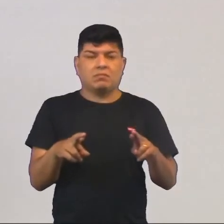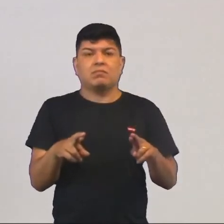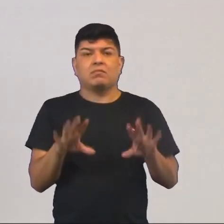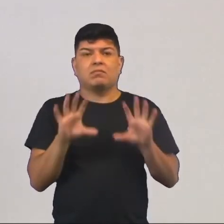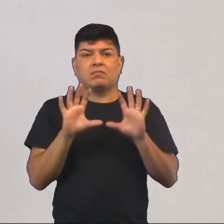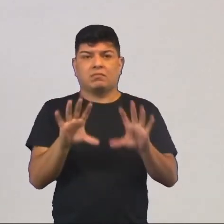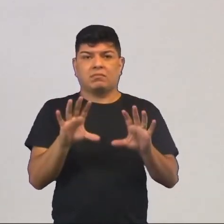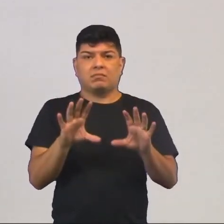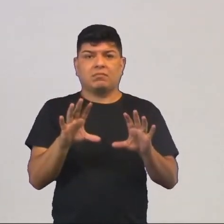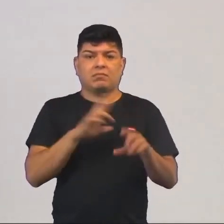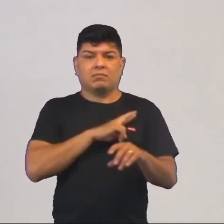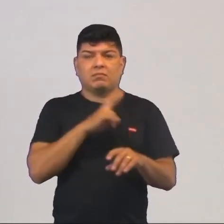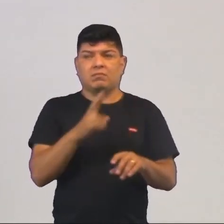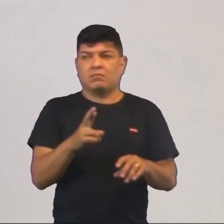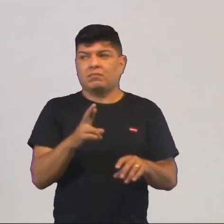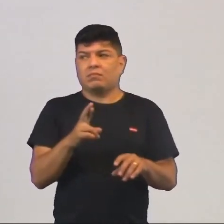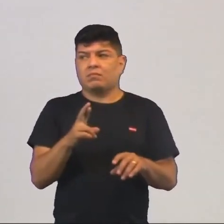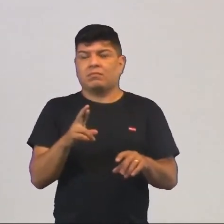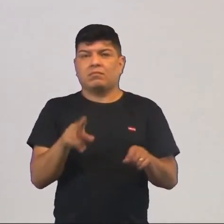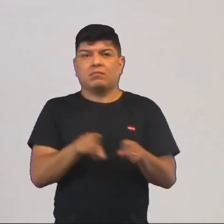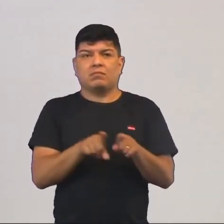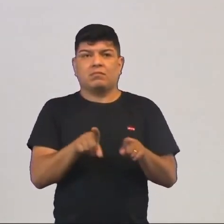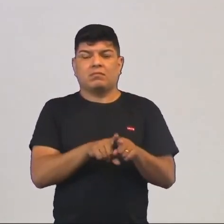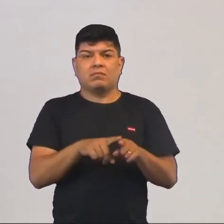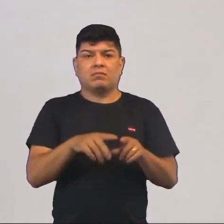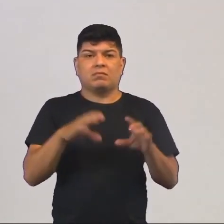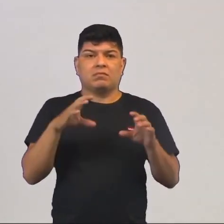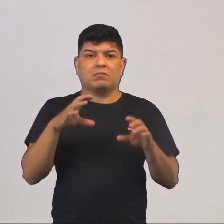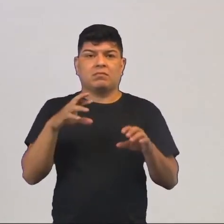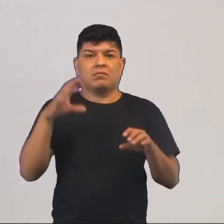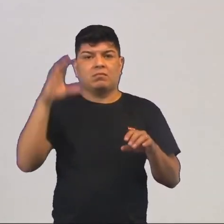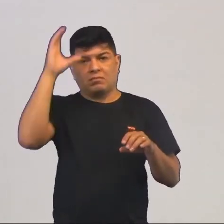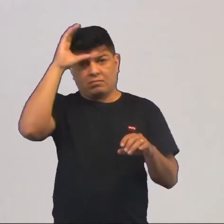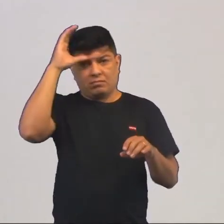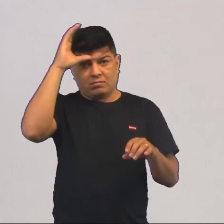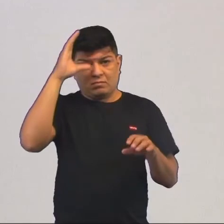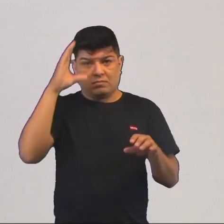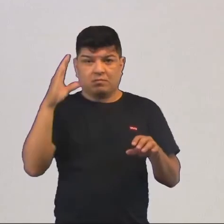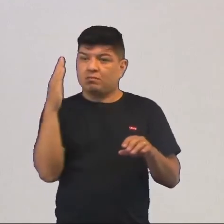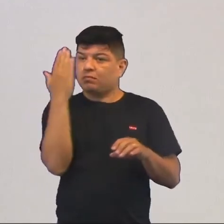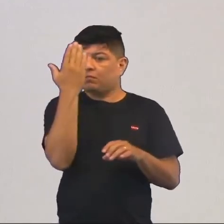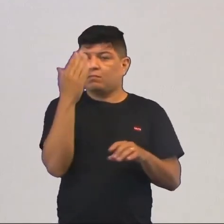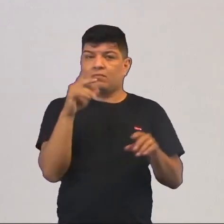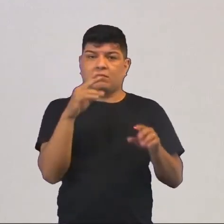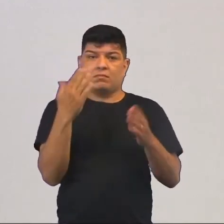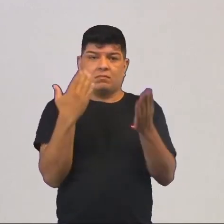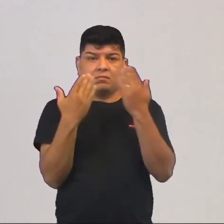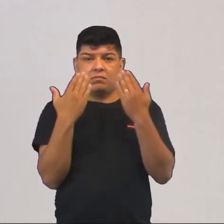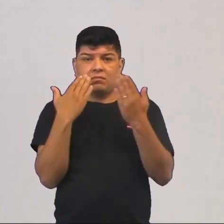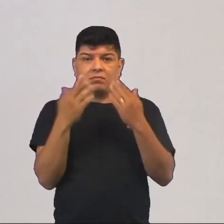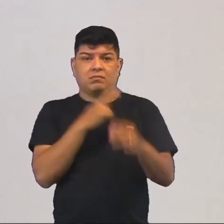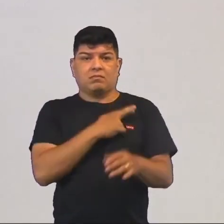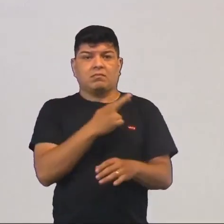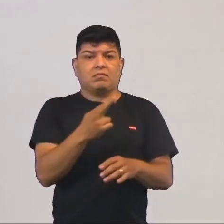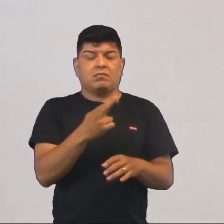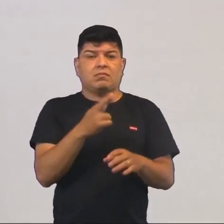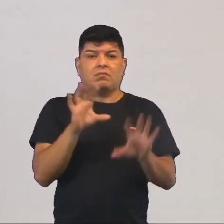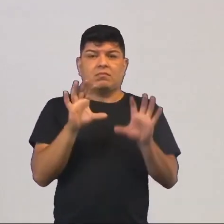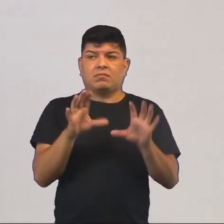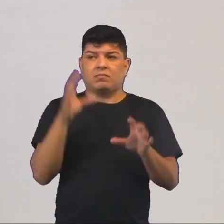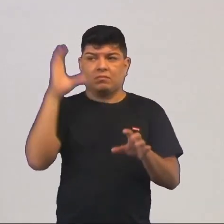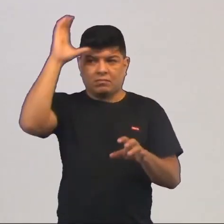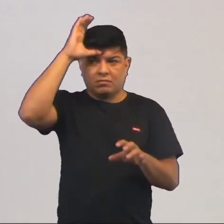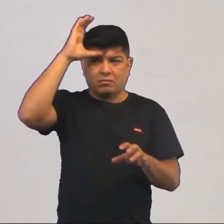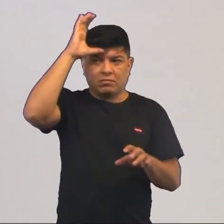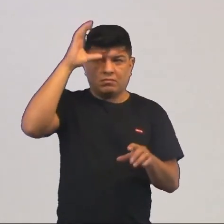em relação às religiões, consciência crítica à nossa maneira de encarar o diálogo entre as religiões e